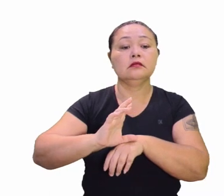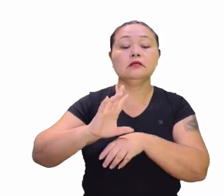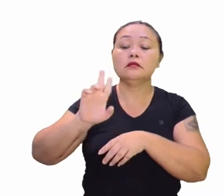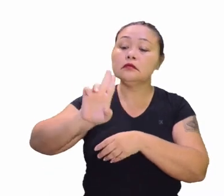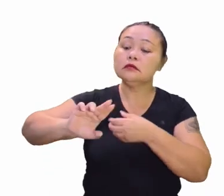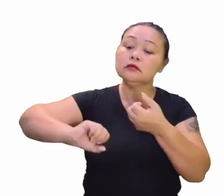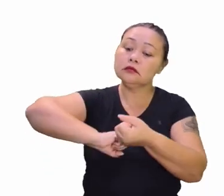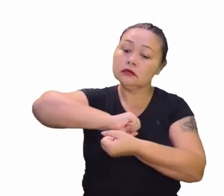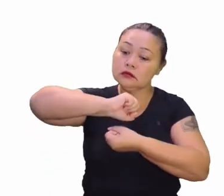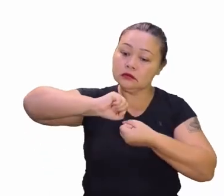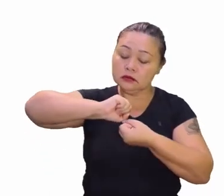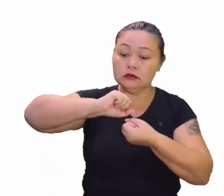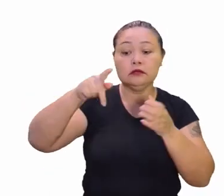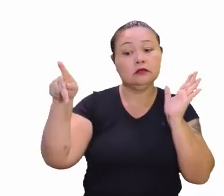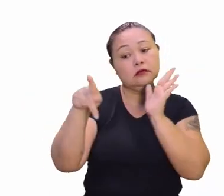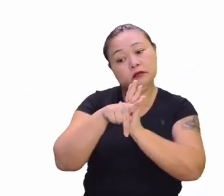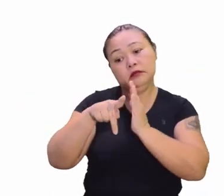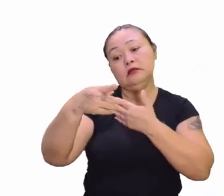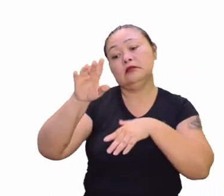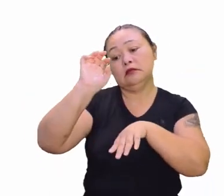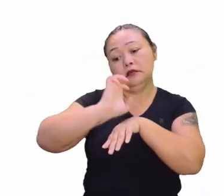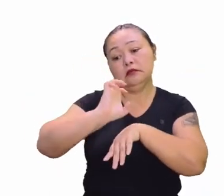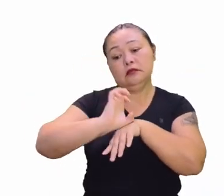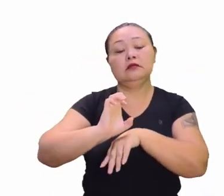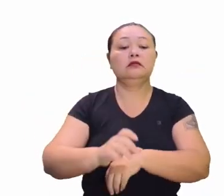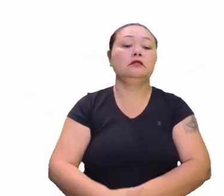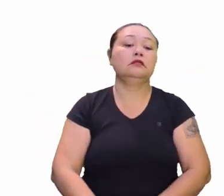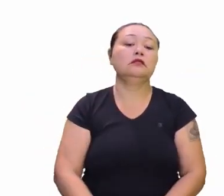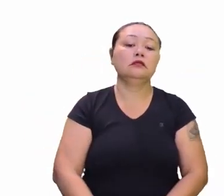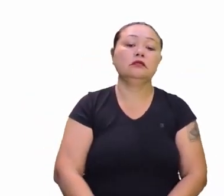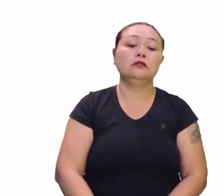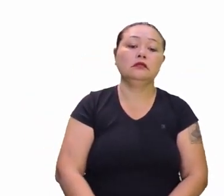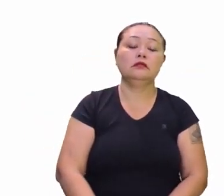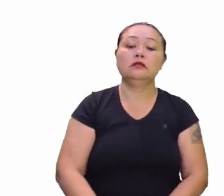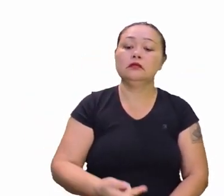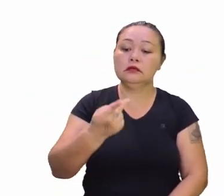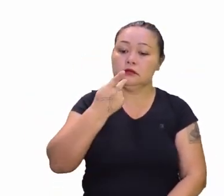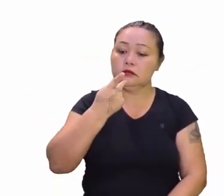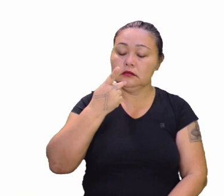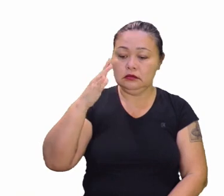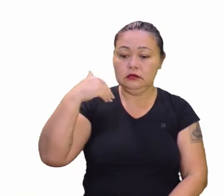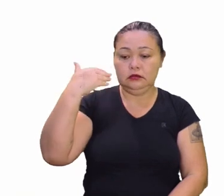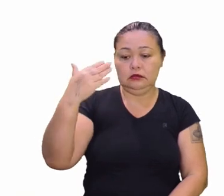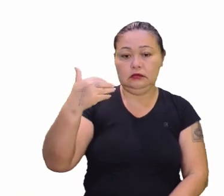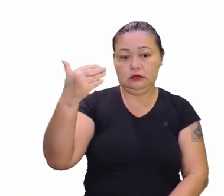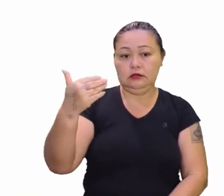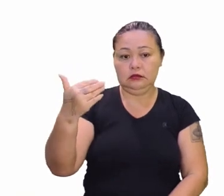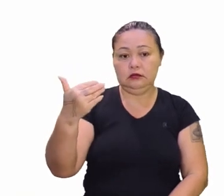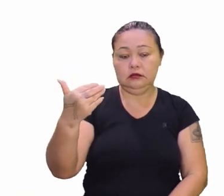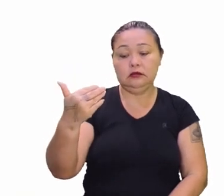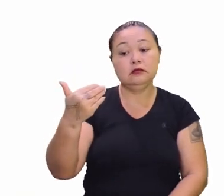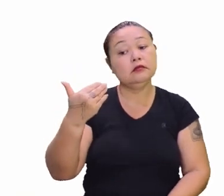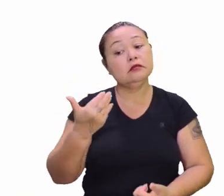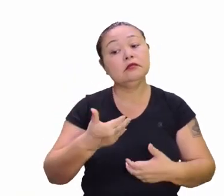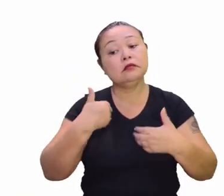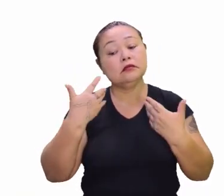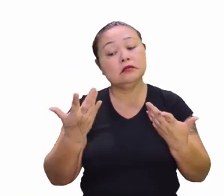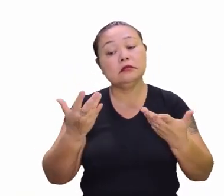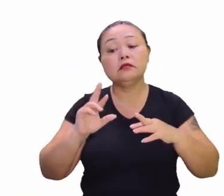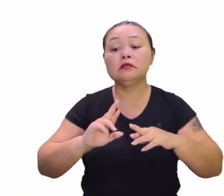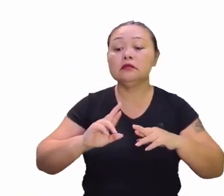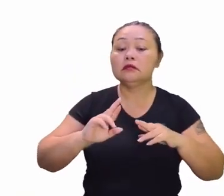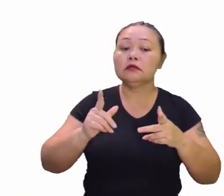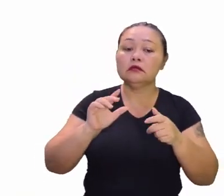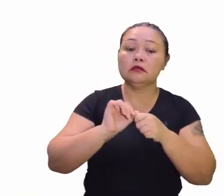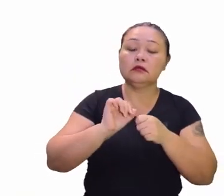uso sustentável do Estado. Beleza. Daqui a pouco a gente vai falar um pouquinho mais sobre quais são aqui em